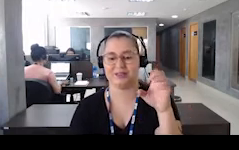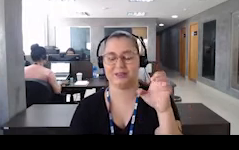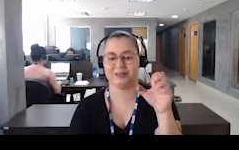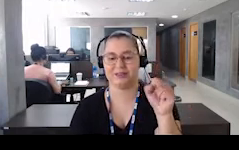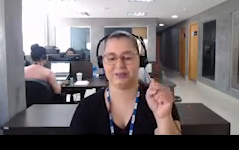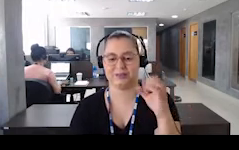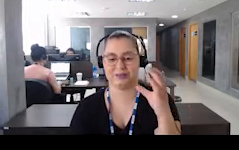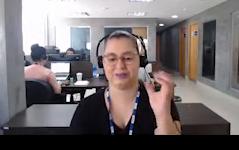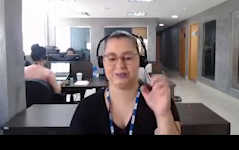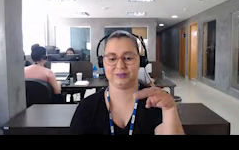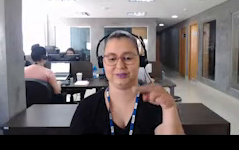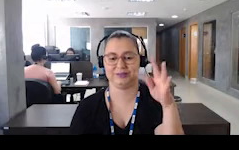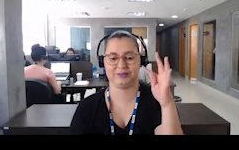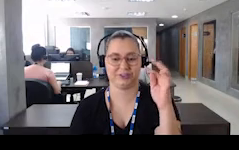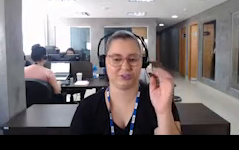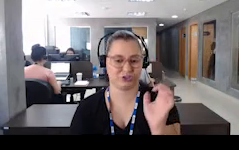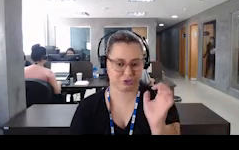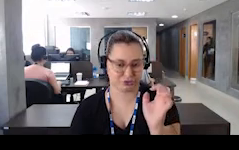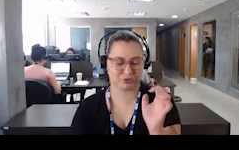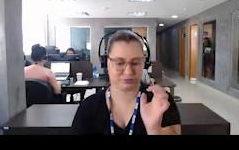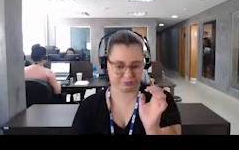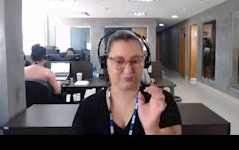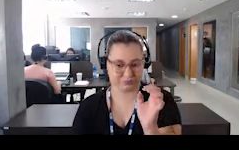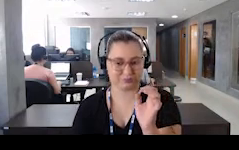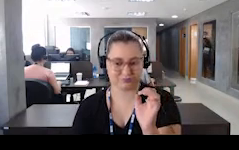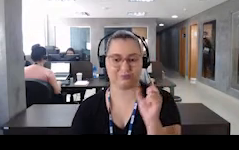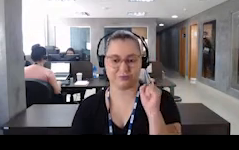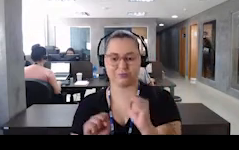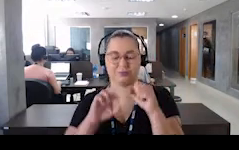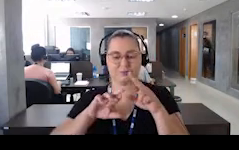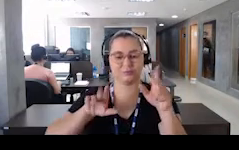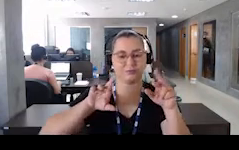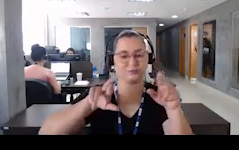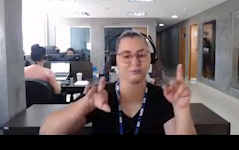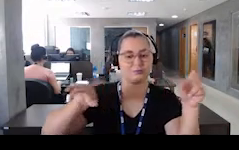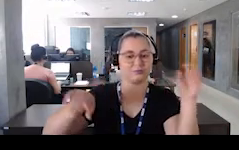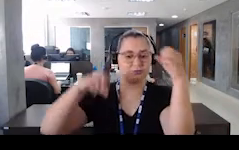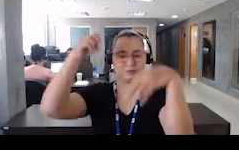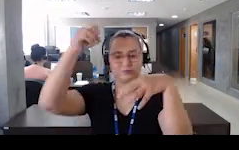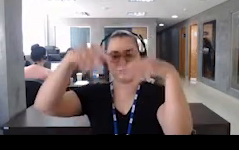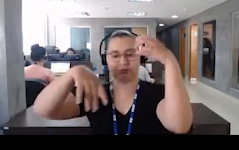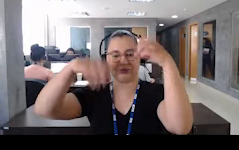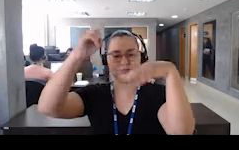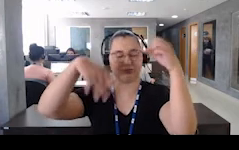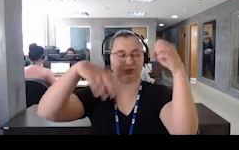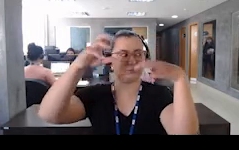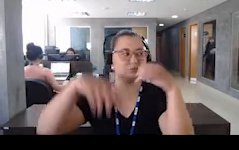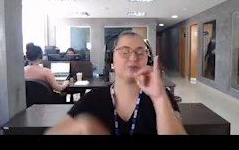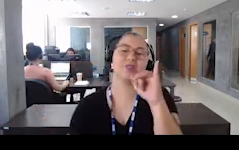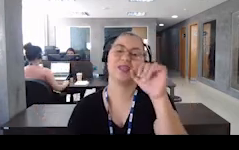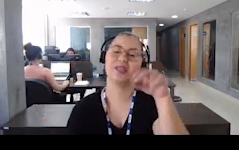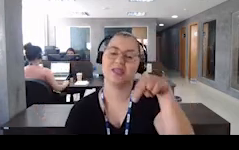de lâmpada lá no desafio 5, né? Então, é importante diferenciar aqui os tipos de lâmpadas, né? Então, a